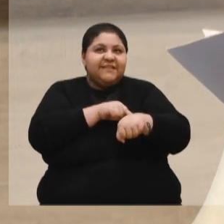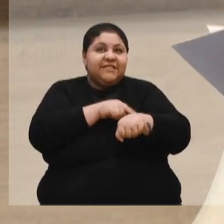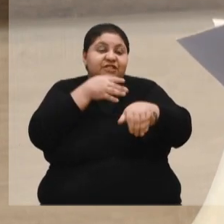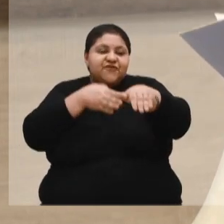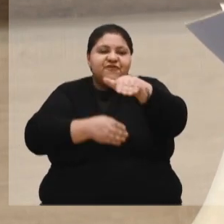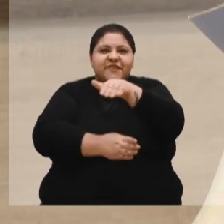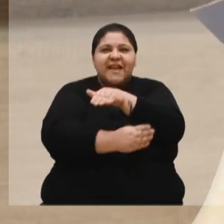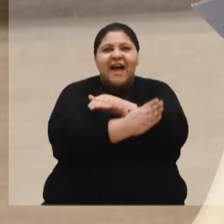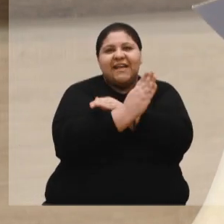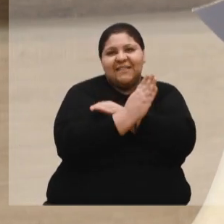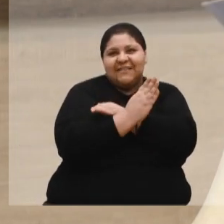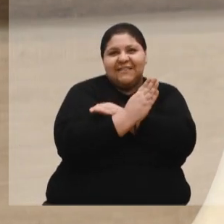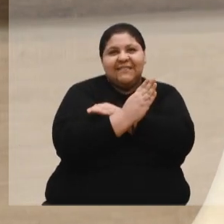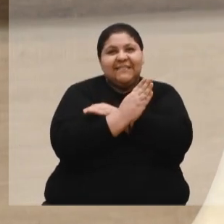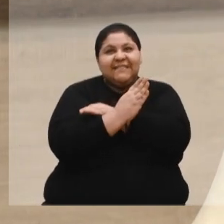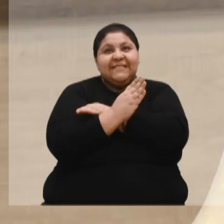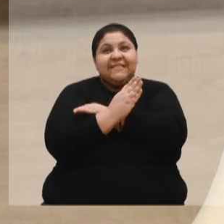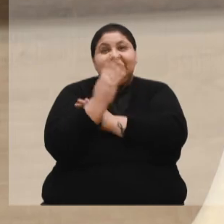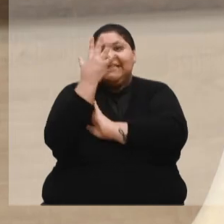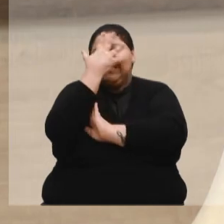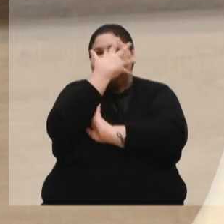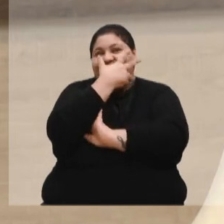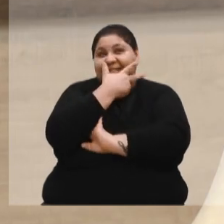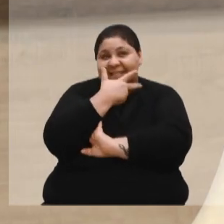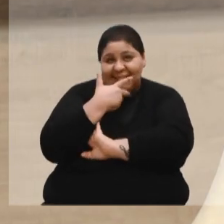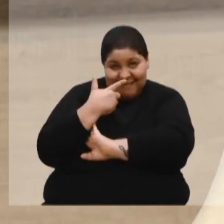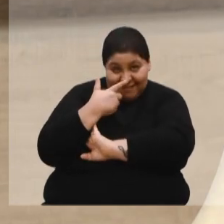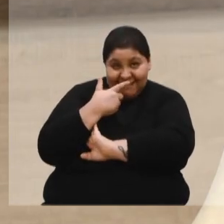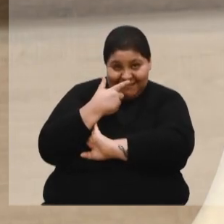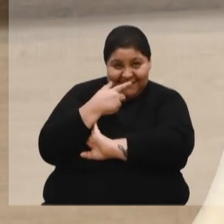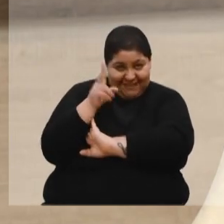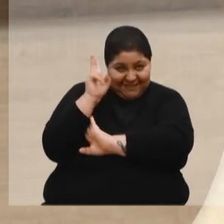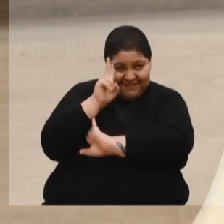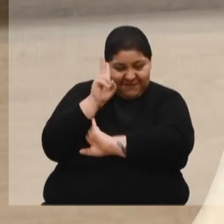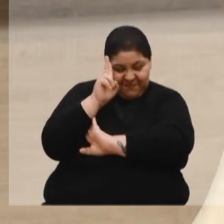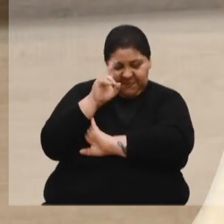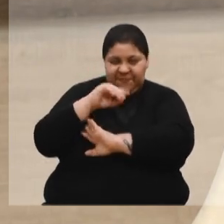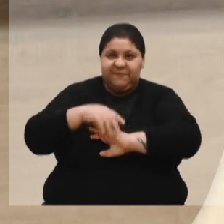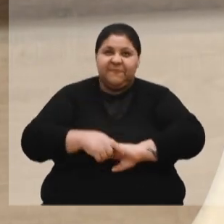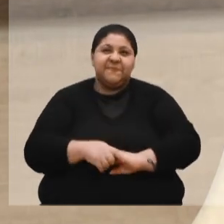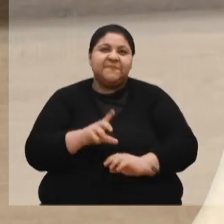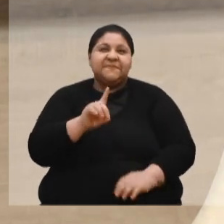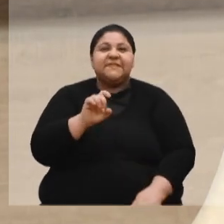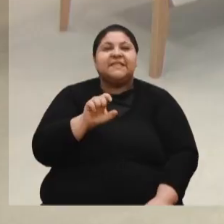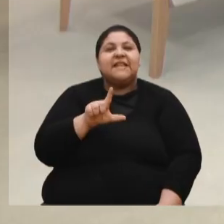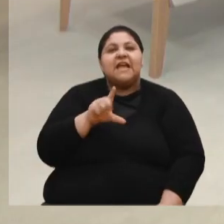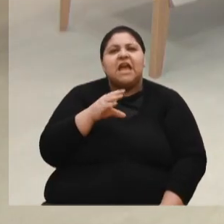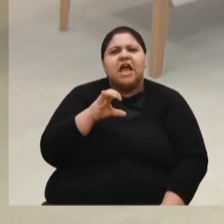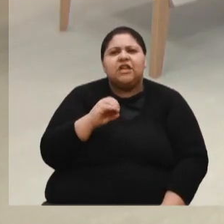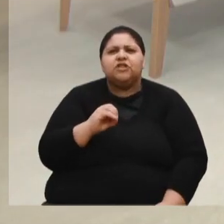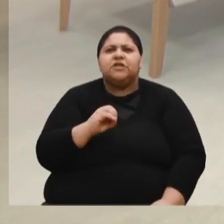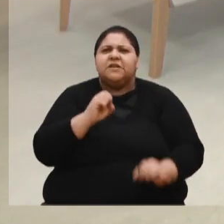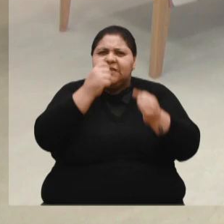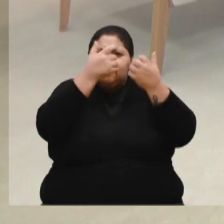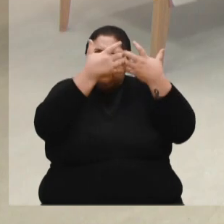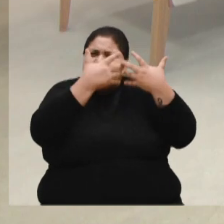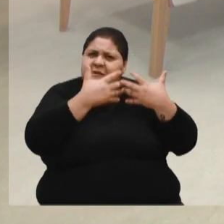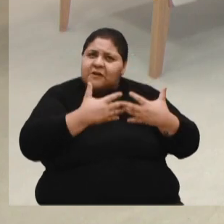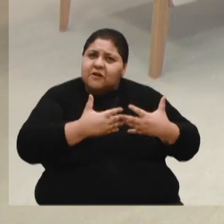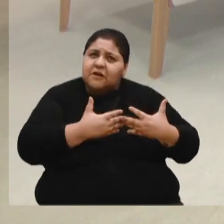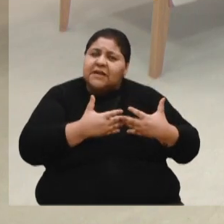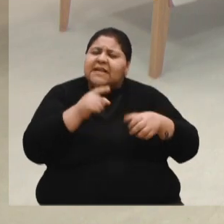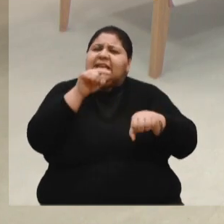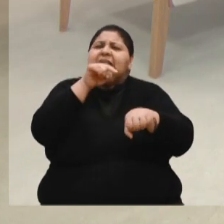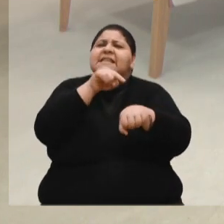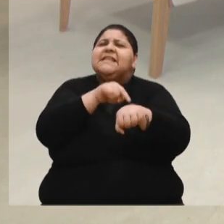de viagem. Que coisa mais linda essa escrita! Délcio, conta pra gente